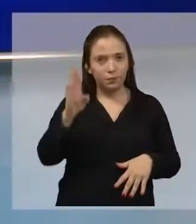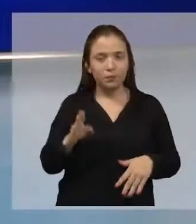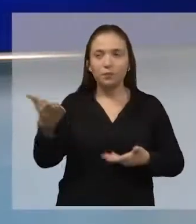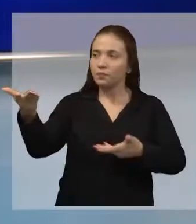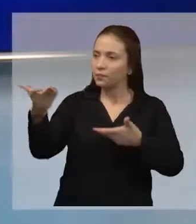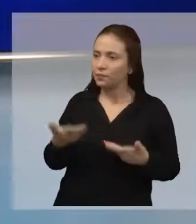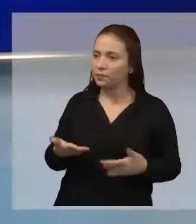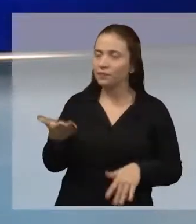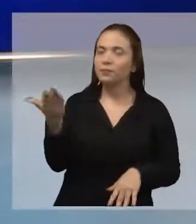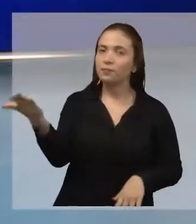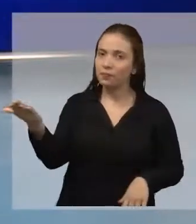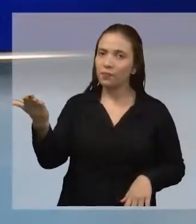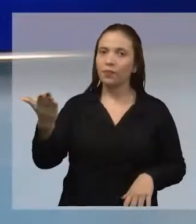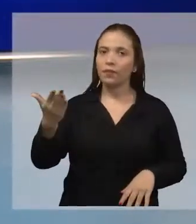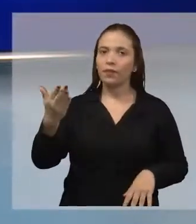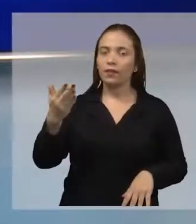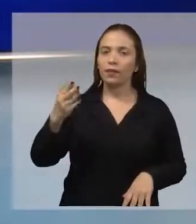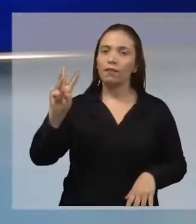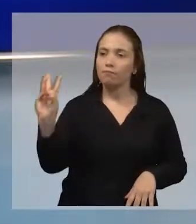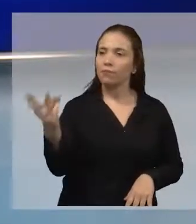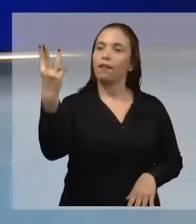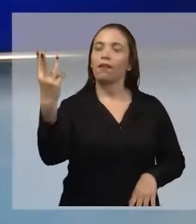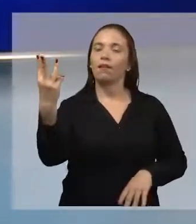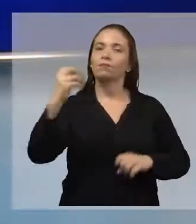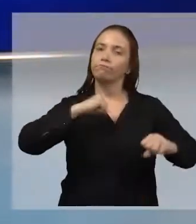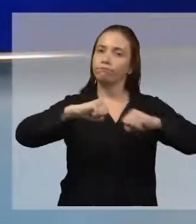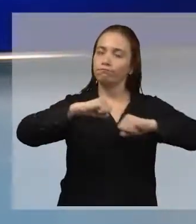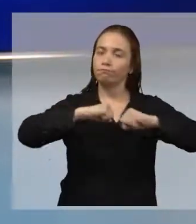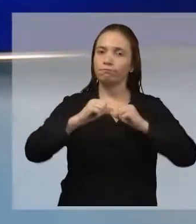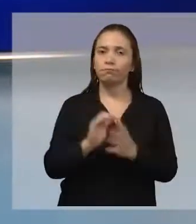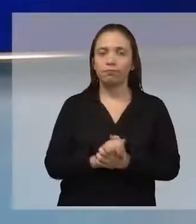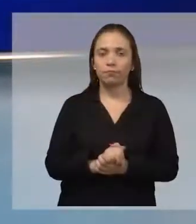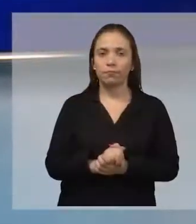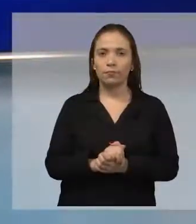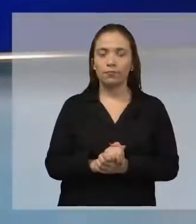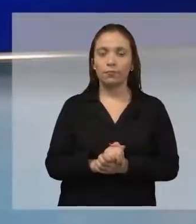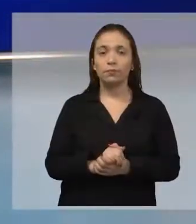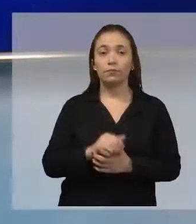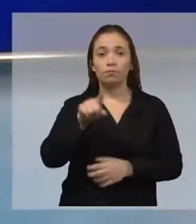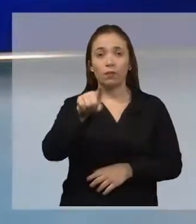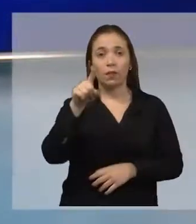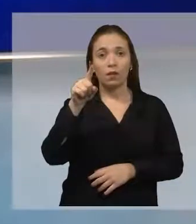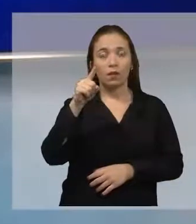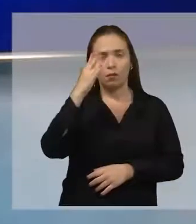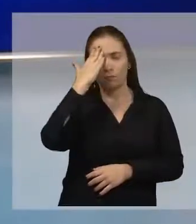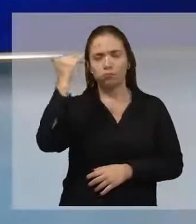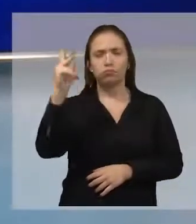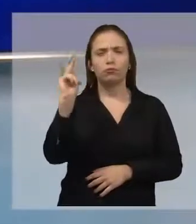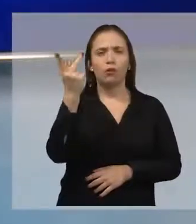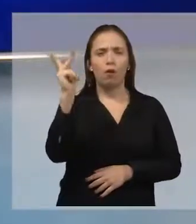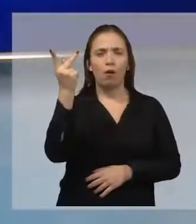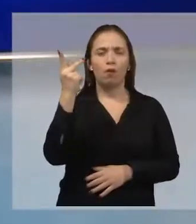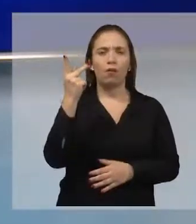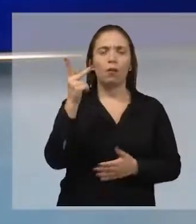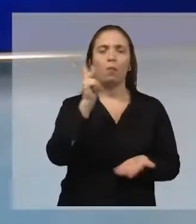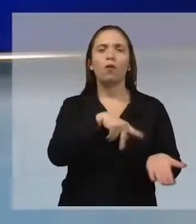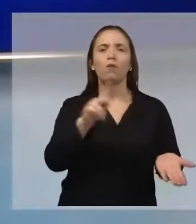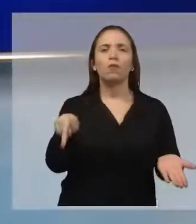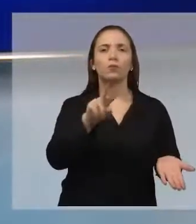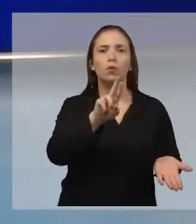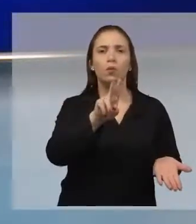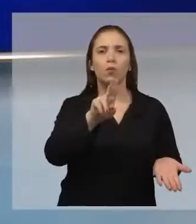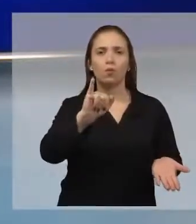hoje as participações dos nossos debatedores e colaboradores. O historiador, doutor, professor